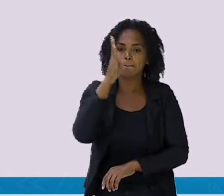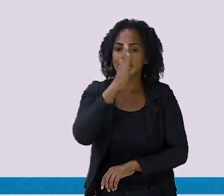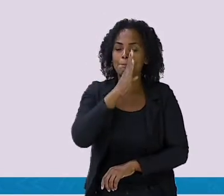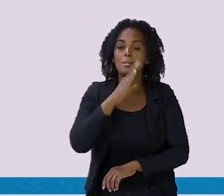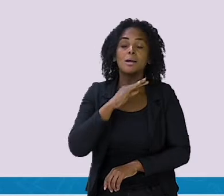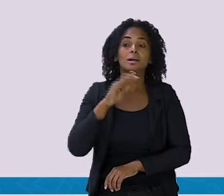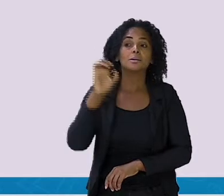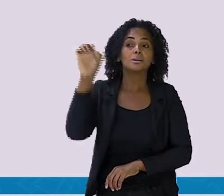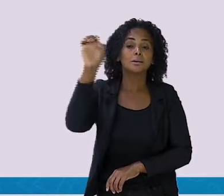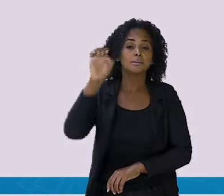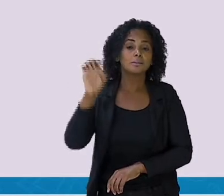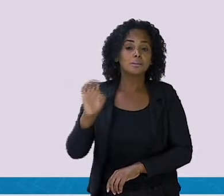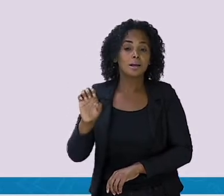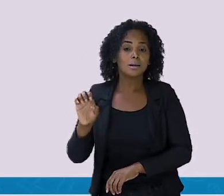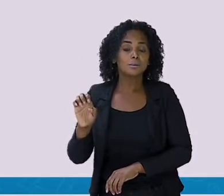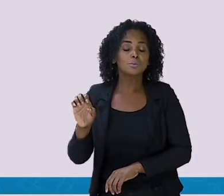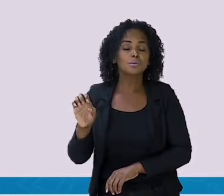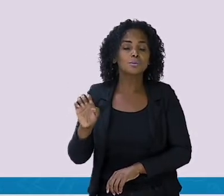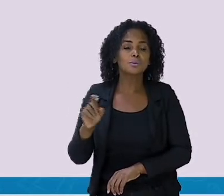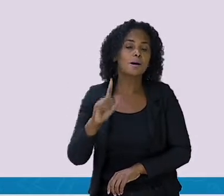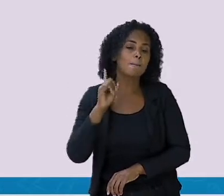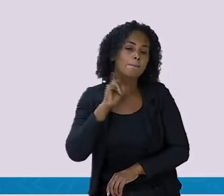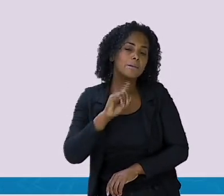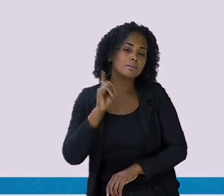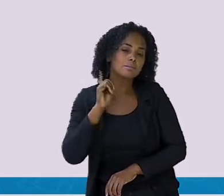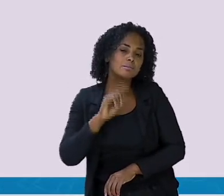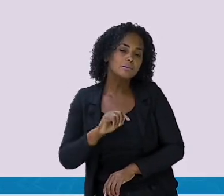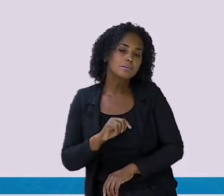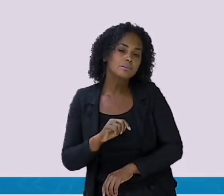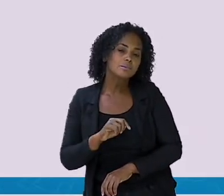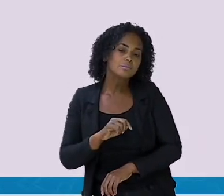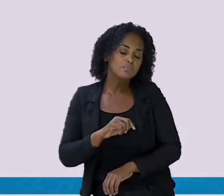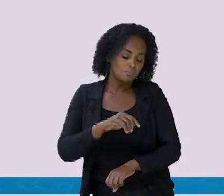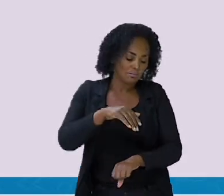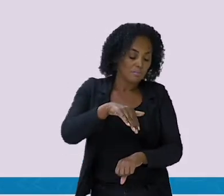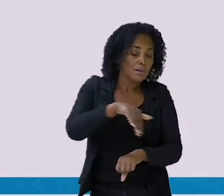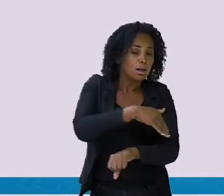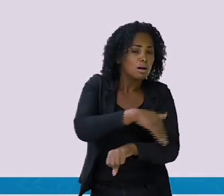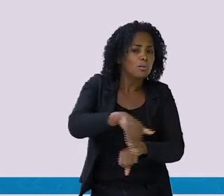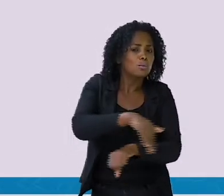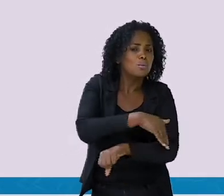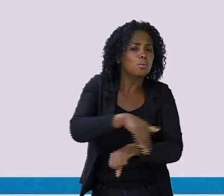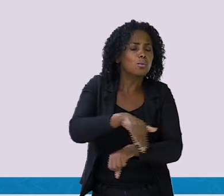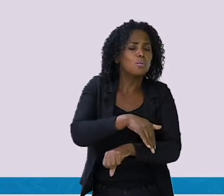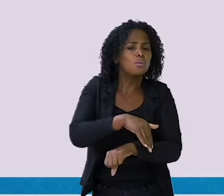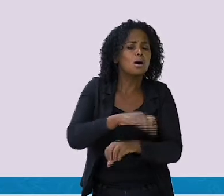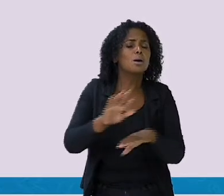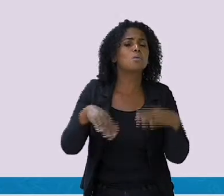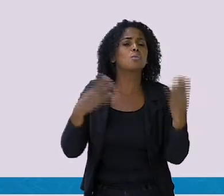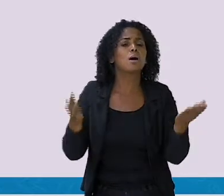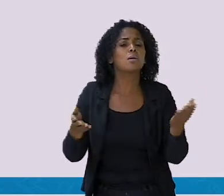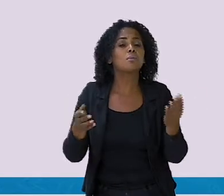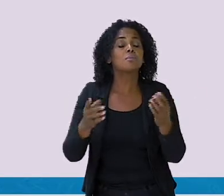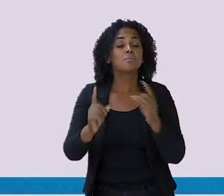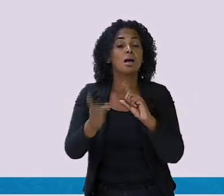especifiquei uma cidade, Governador Valadares. Como